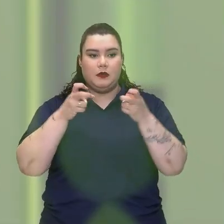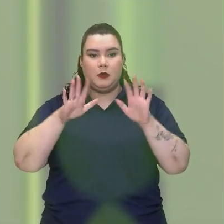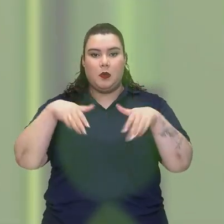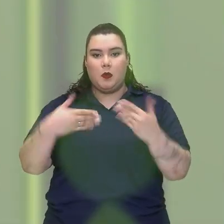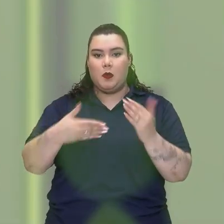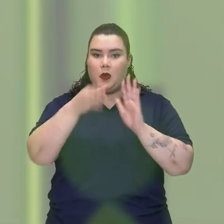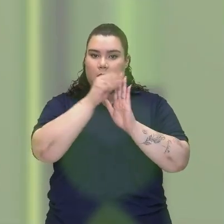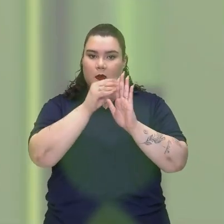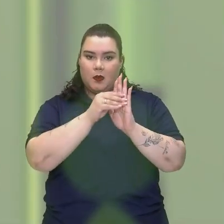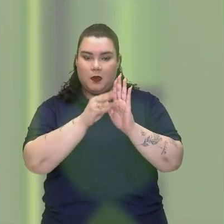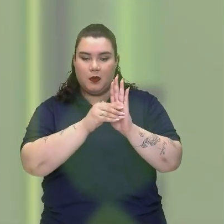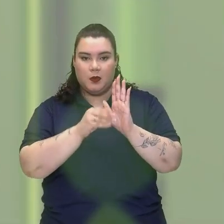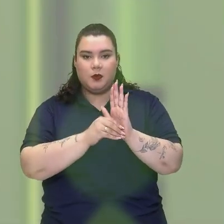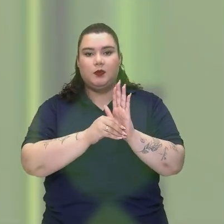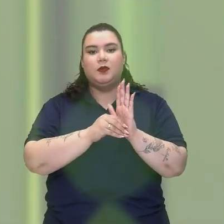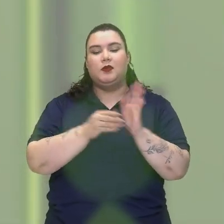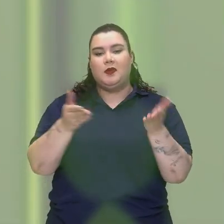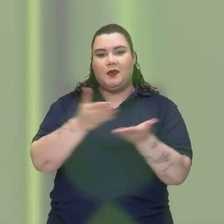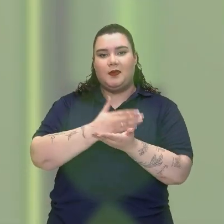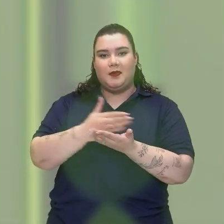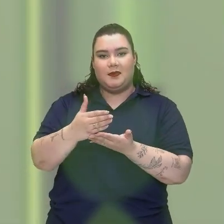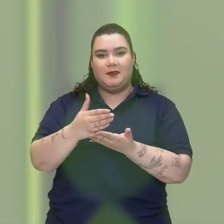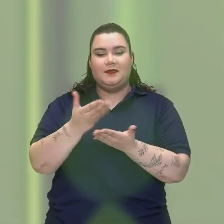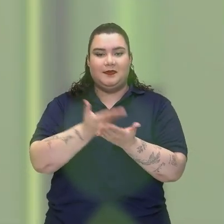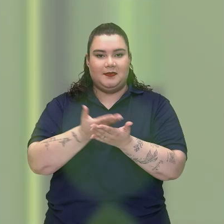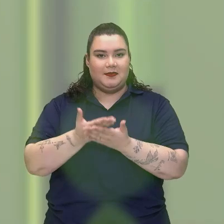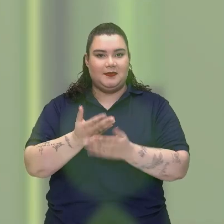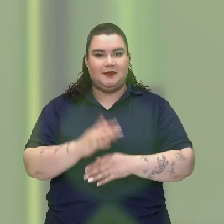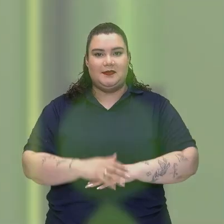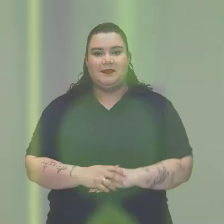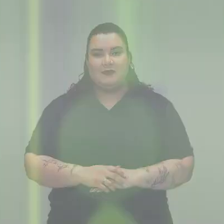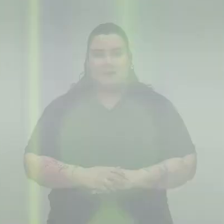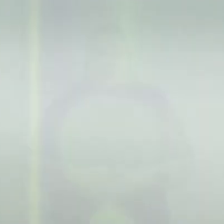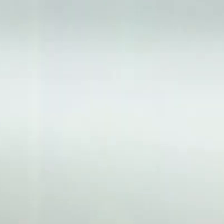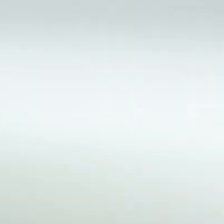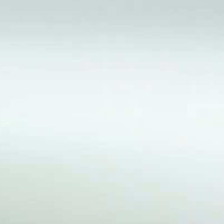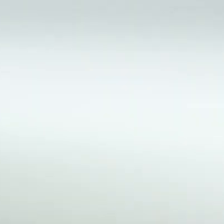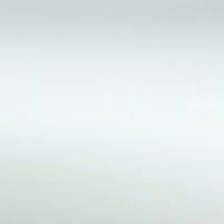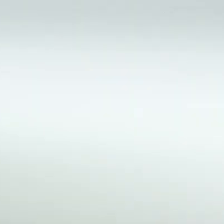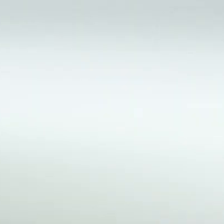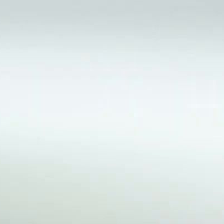de conhecimento, detalhamento. Vamos dar início à nossa aula.